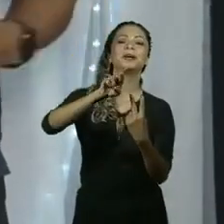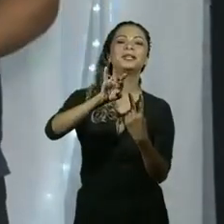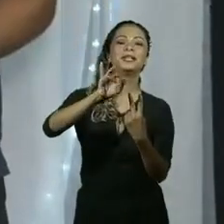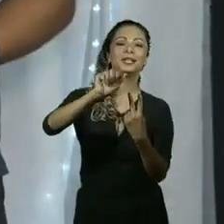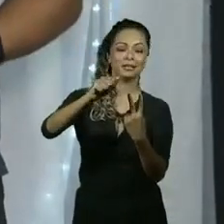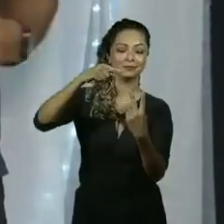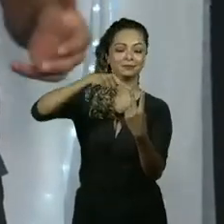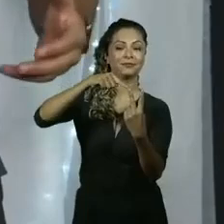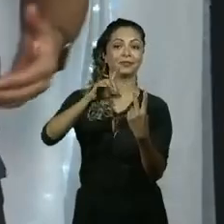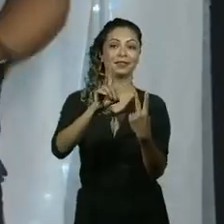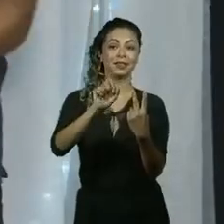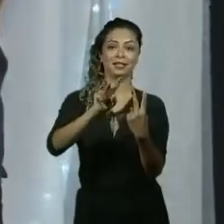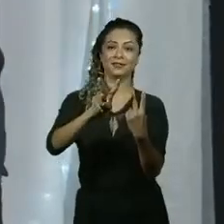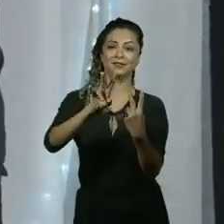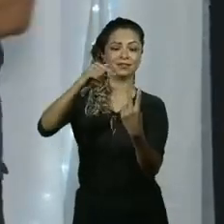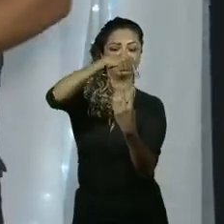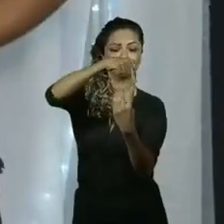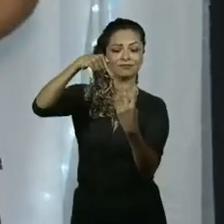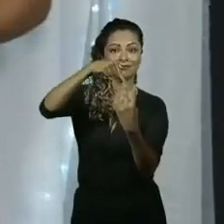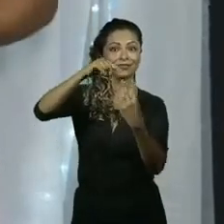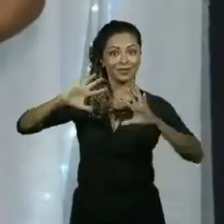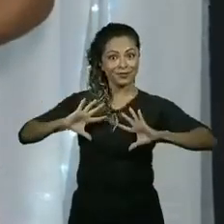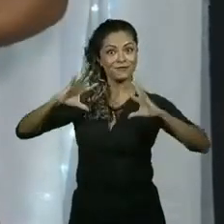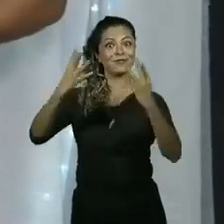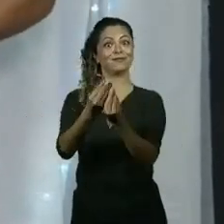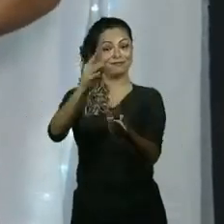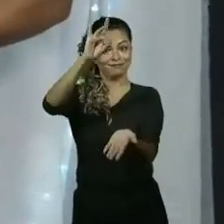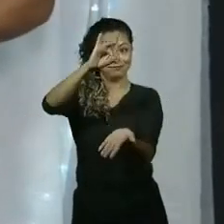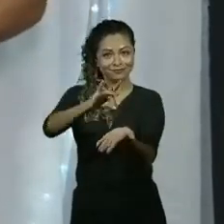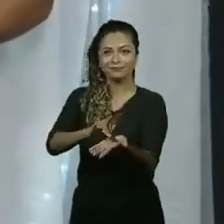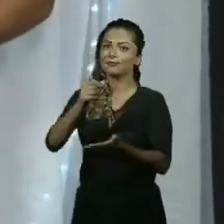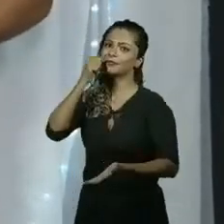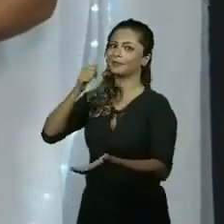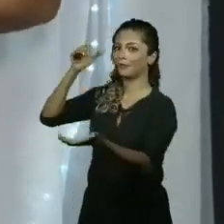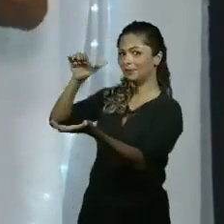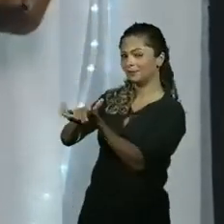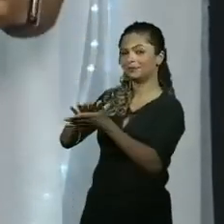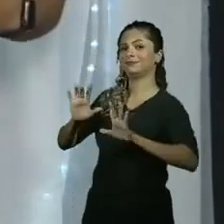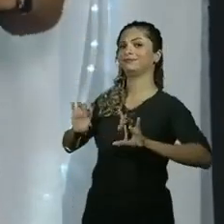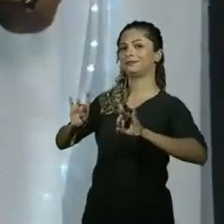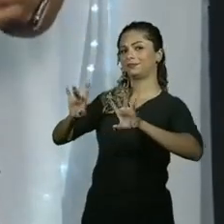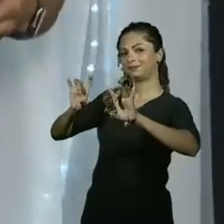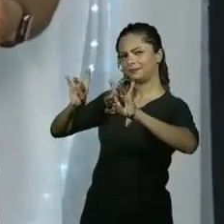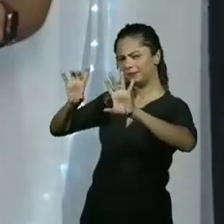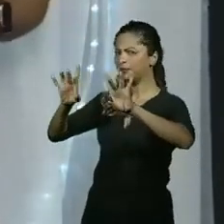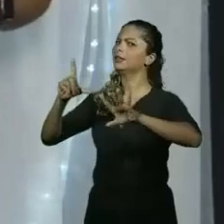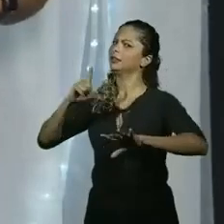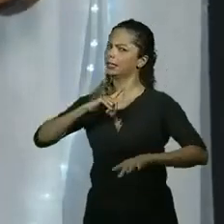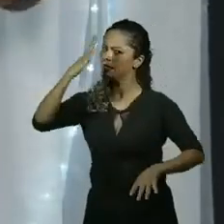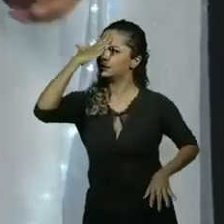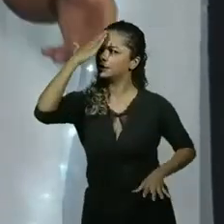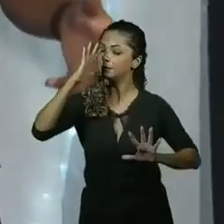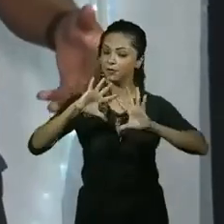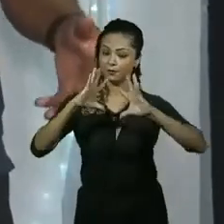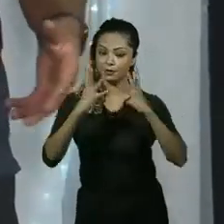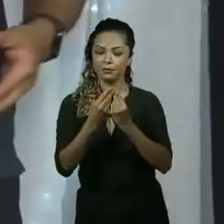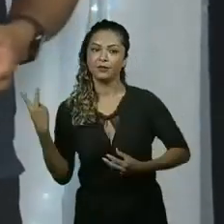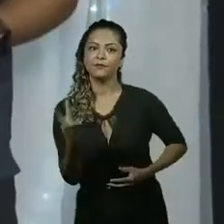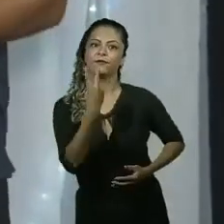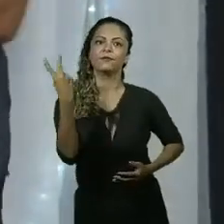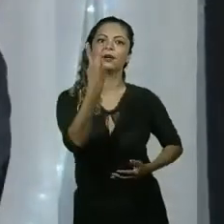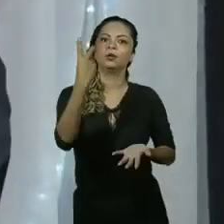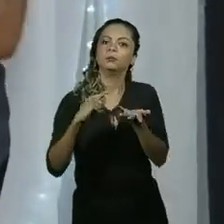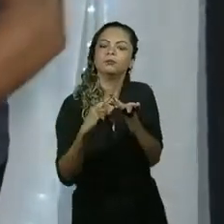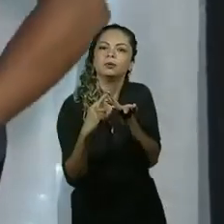da família tem um peso muito grande, não só na vida da minha esposa, da Luciele, ensinamentos, valores, e eu também tenho esses